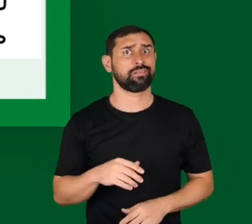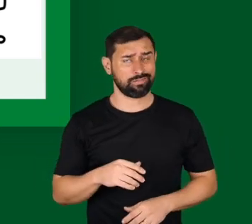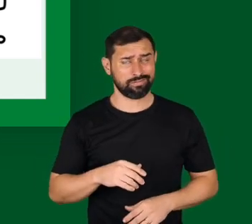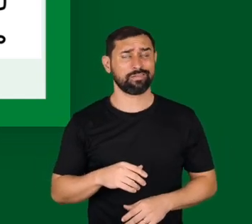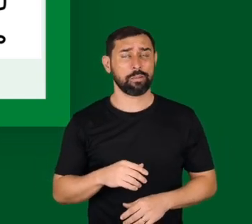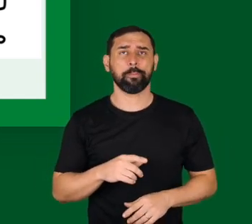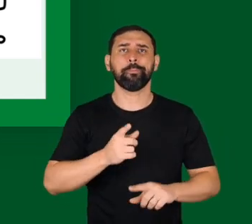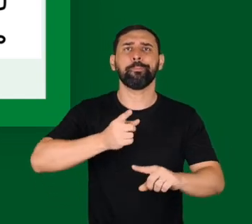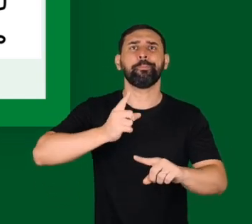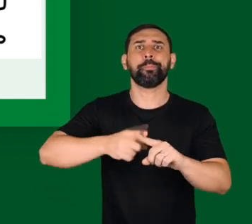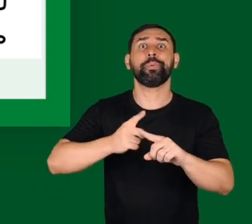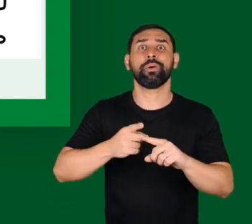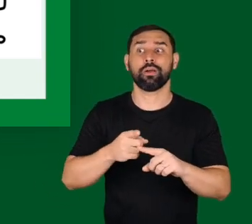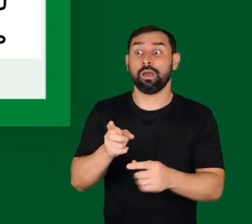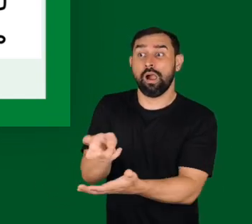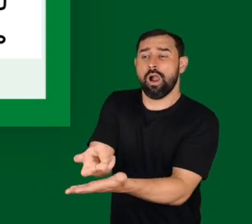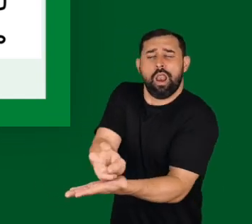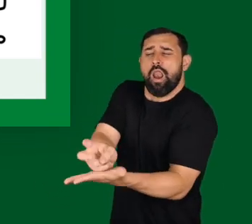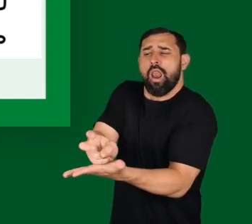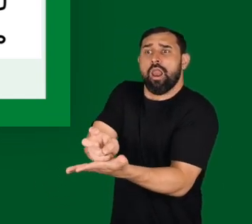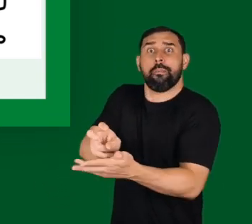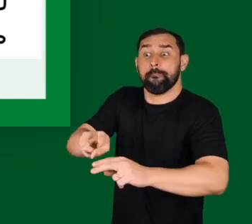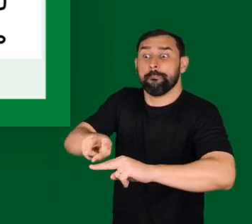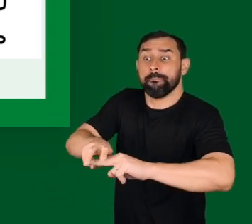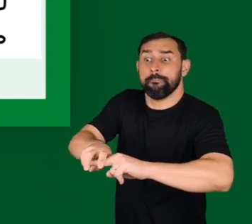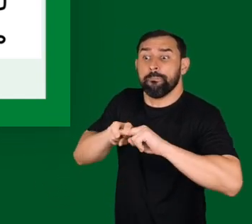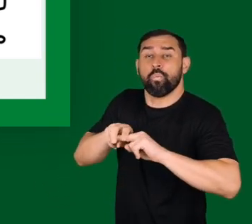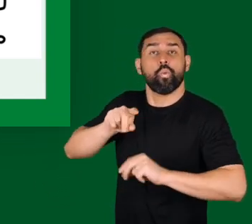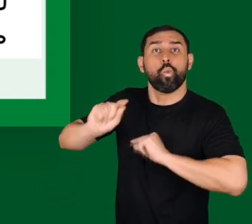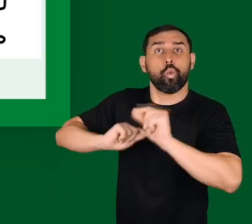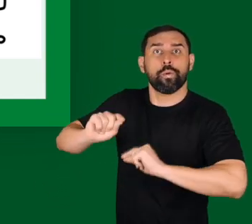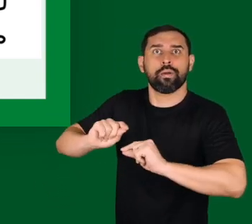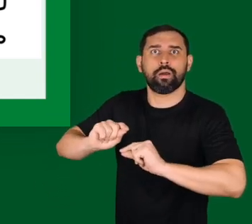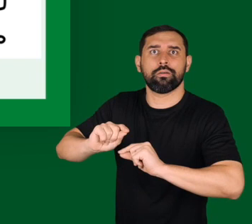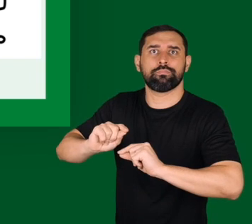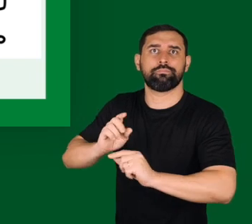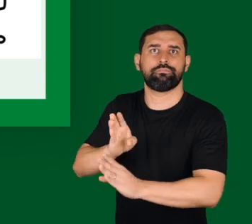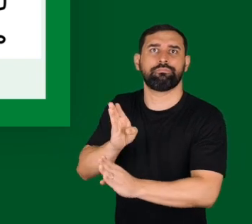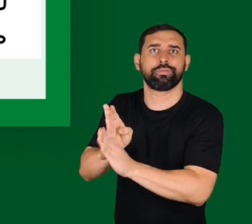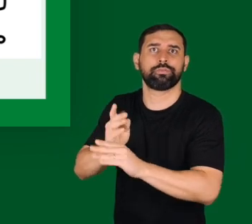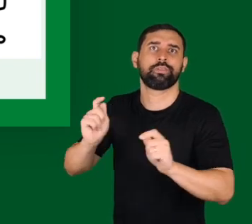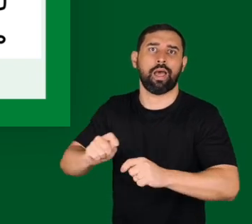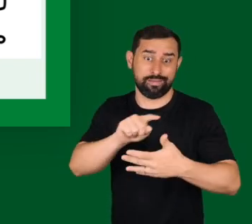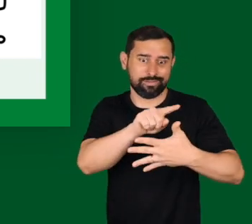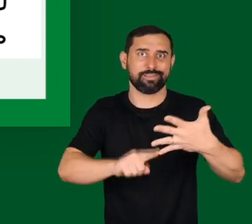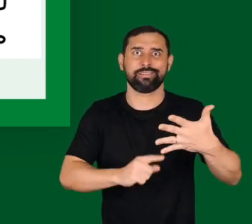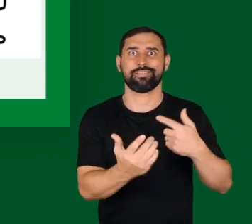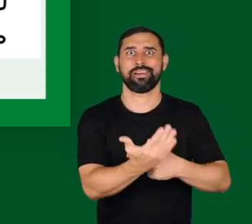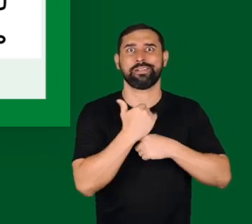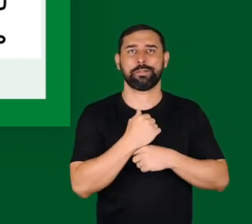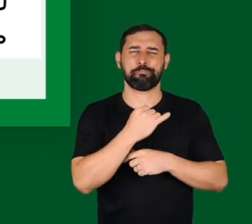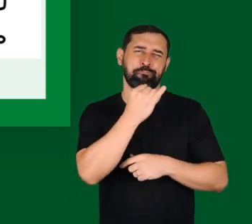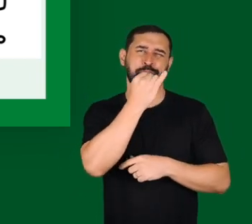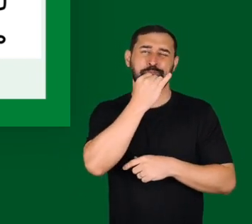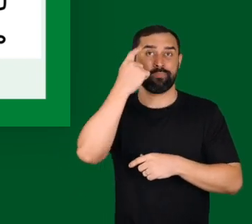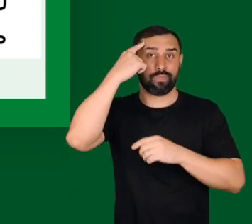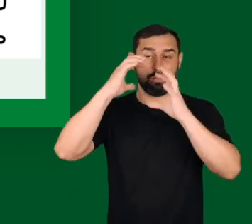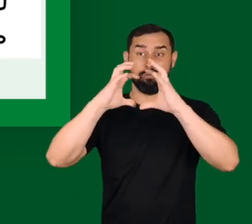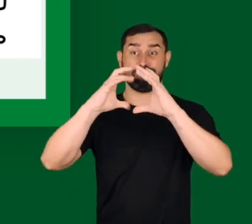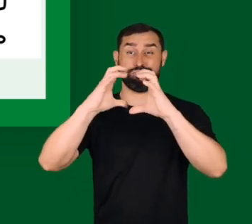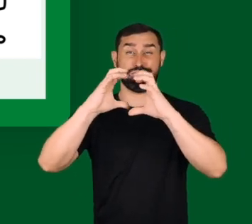Às vezes é importante para a gente tentar focar na causa que levou aquilo. Então, se você tem uma crise